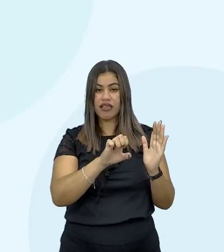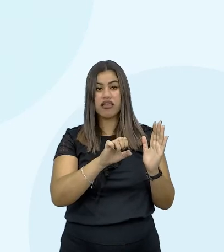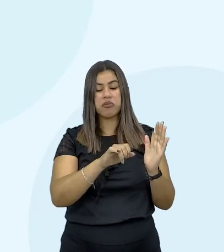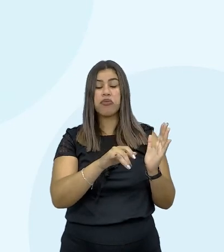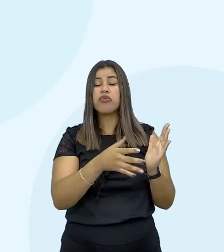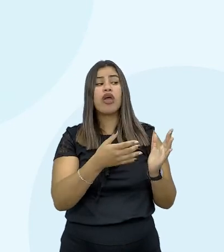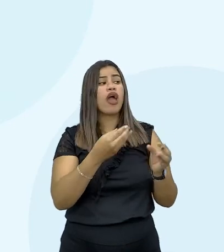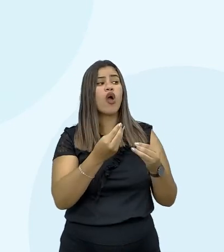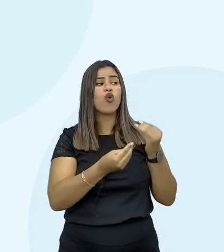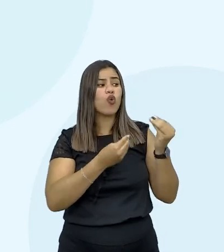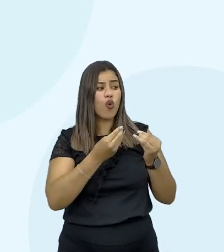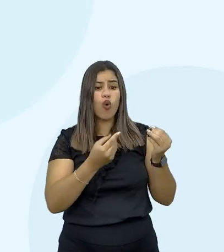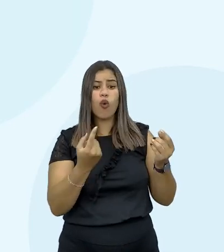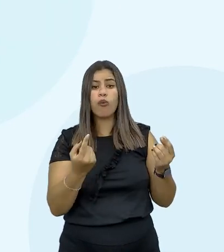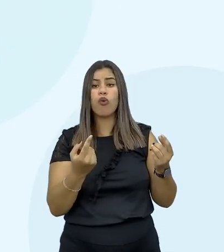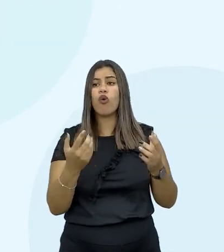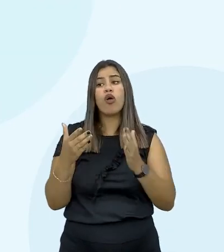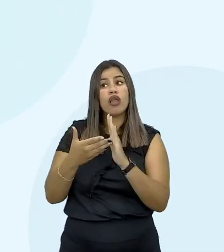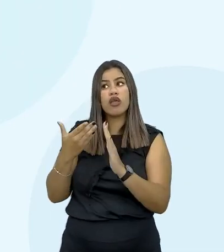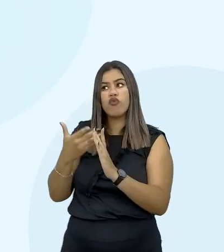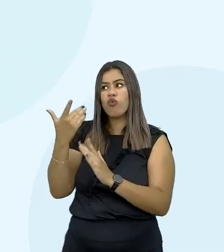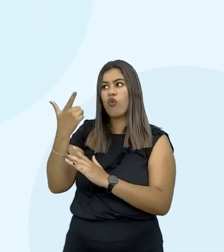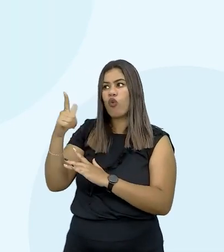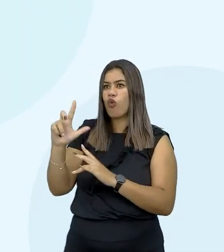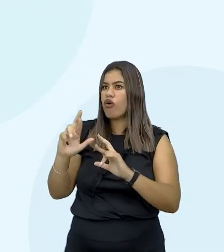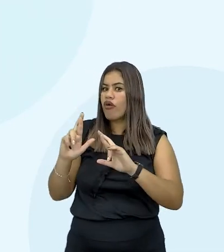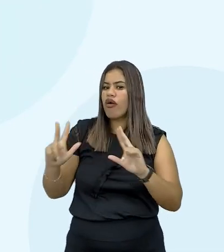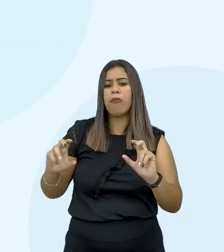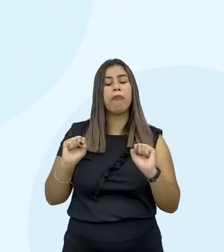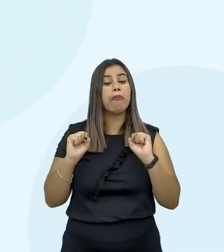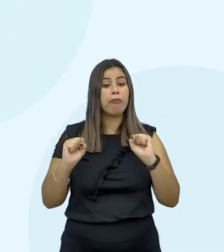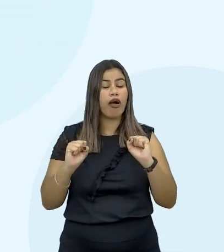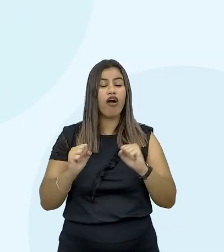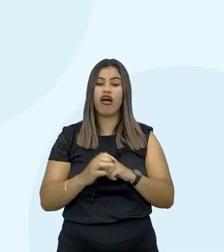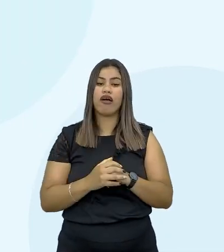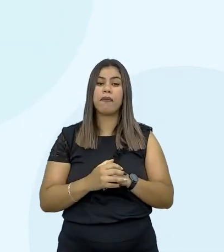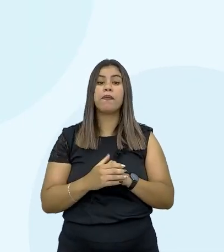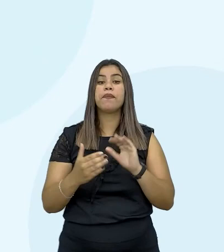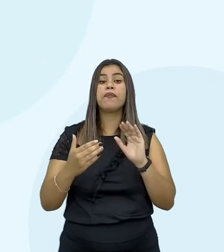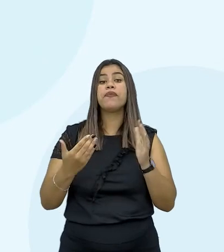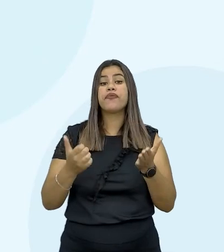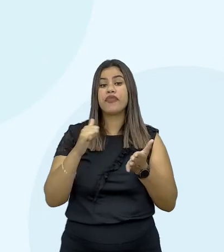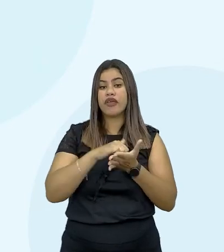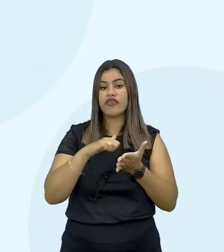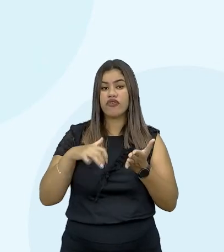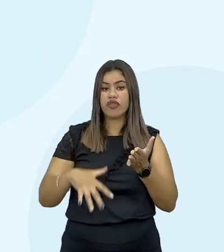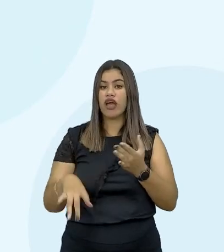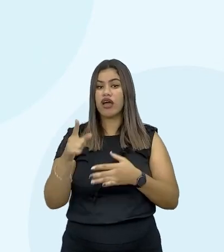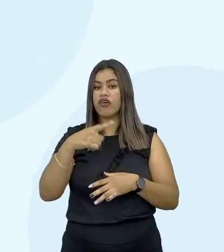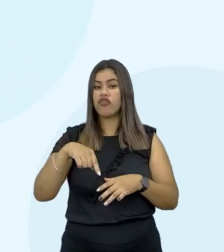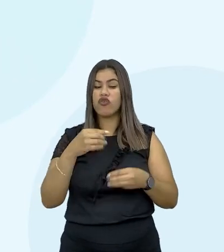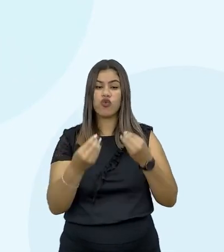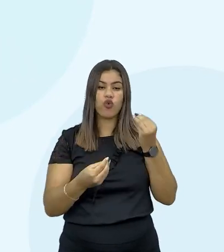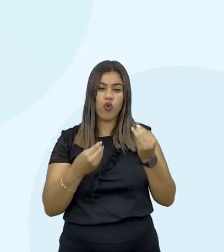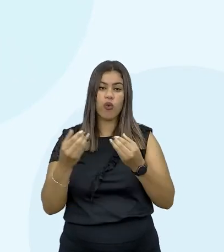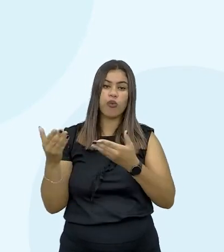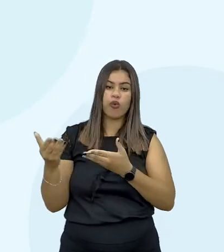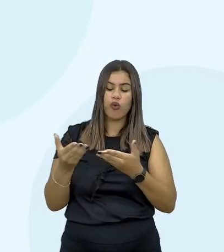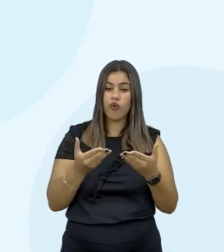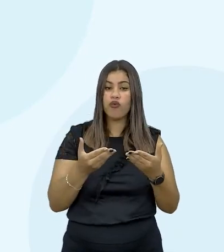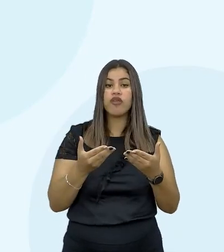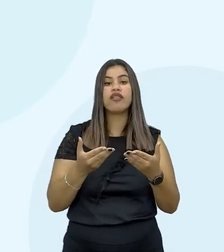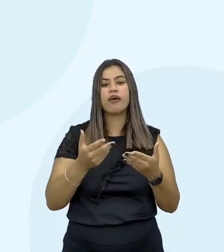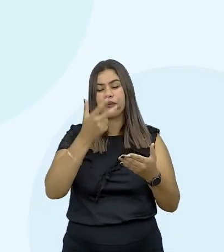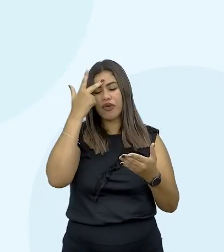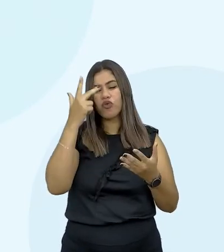são autônomos para isso. E as atividades que nós estamos propondo, elas convidam as pessoas a fazerem esse exercício de